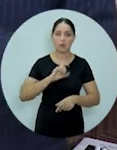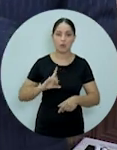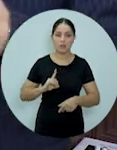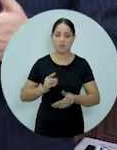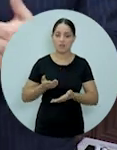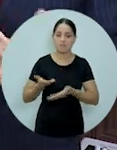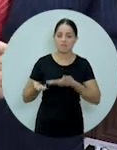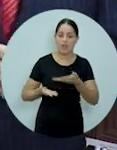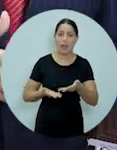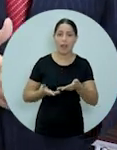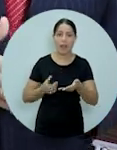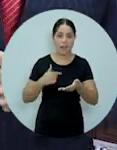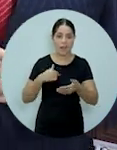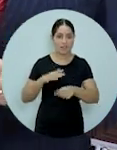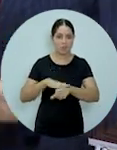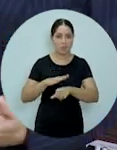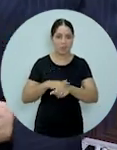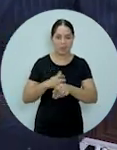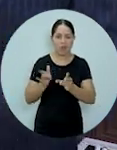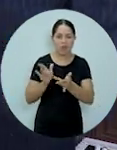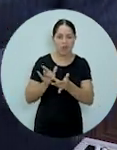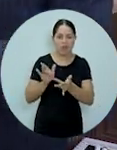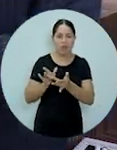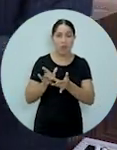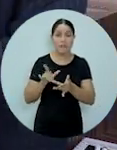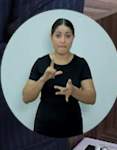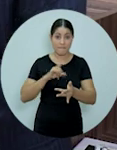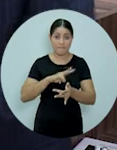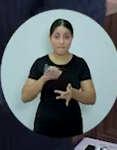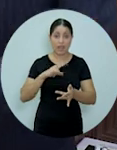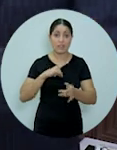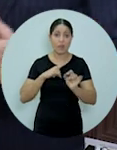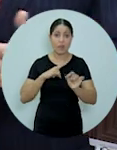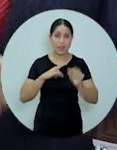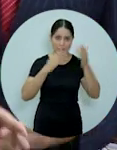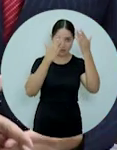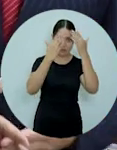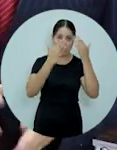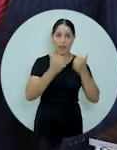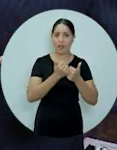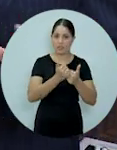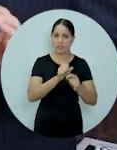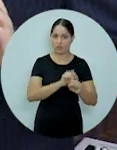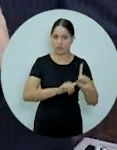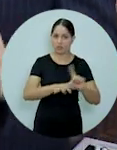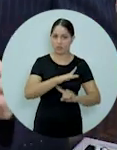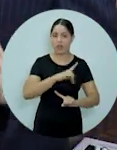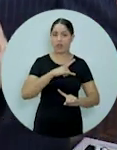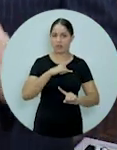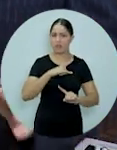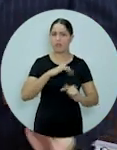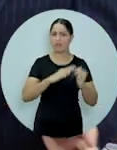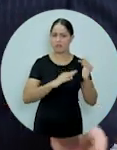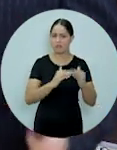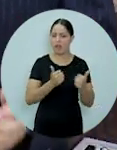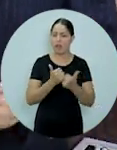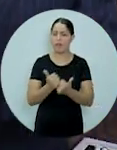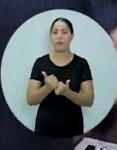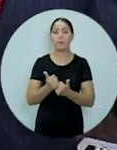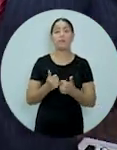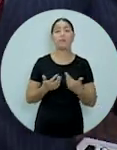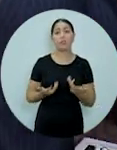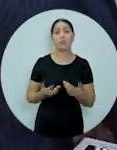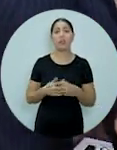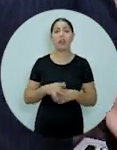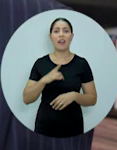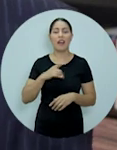adolescente. Esse período vai ser acompanhado por psicólogo, por assistente social. Cada comarca tem uma forma de preparação, porque esse